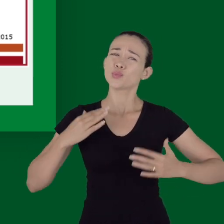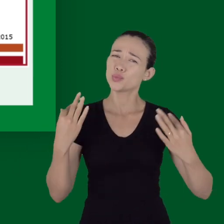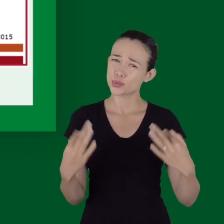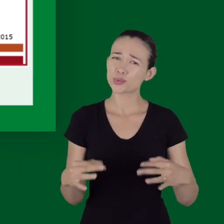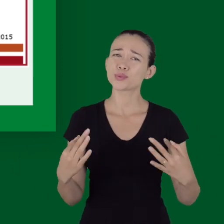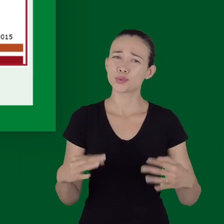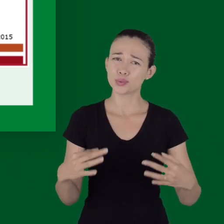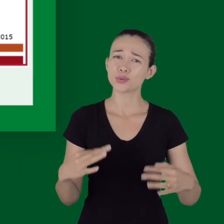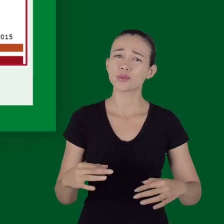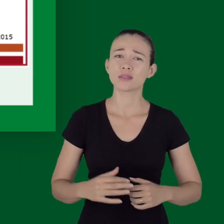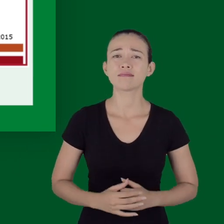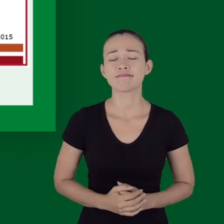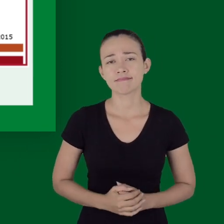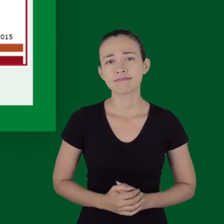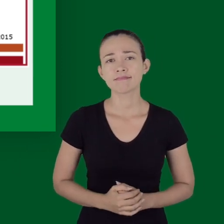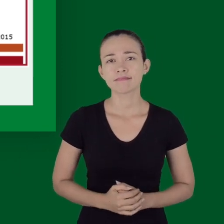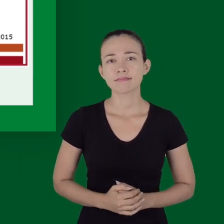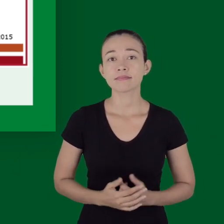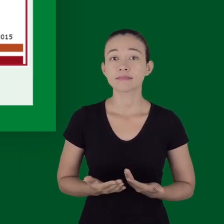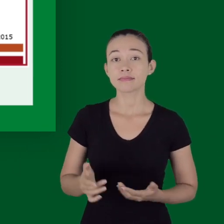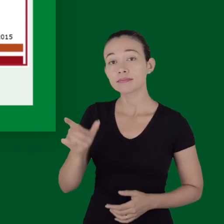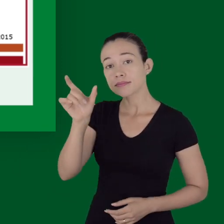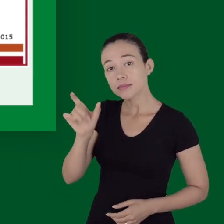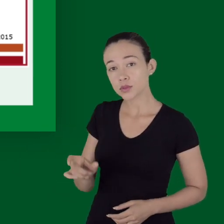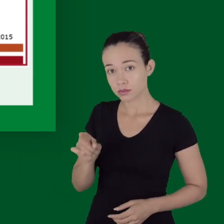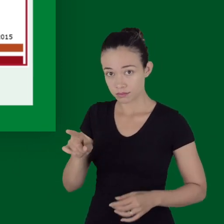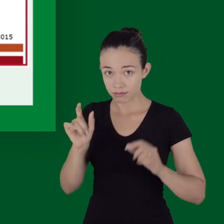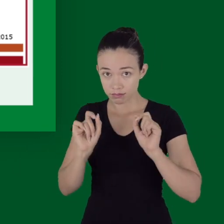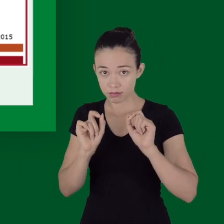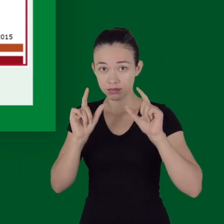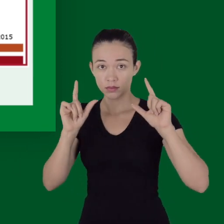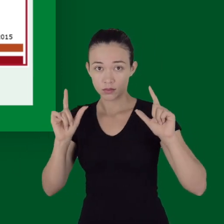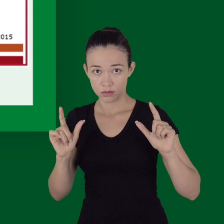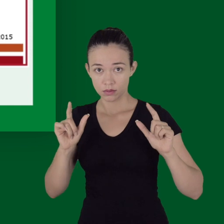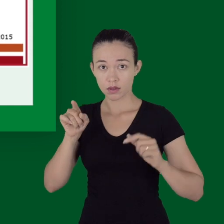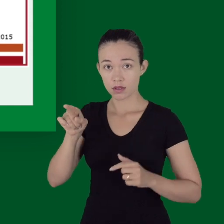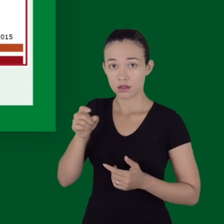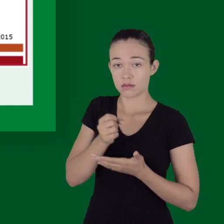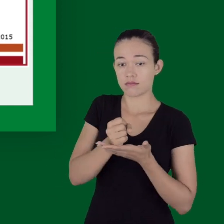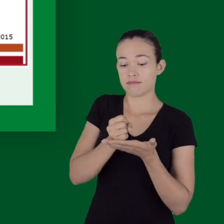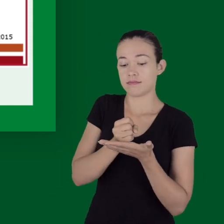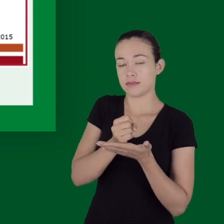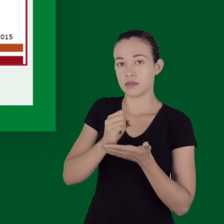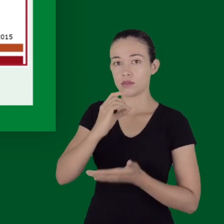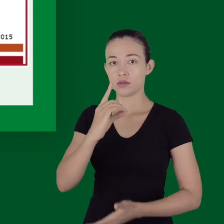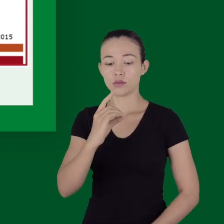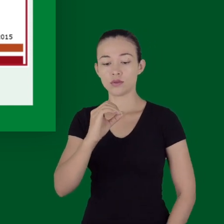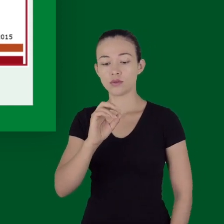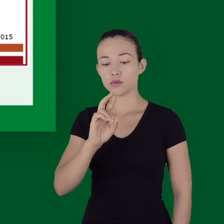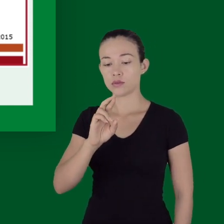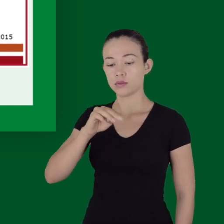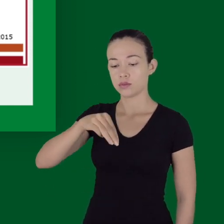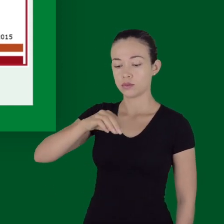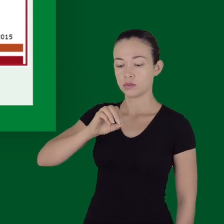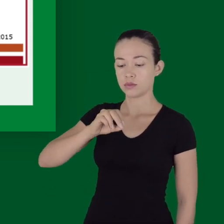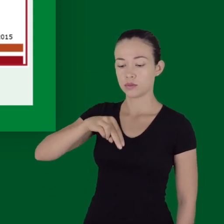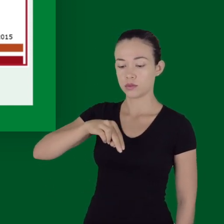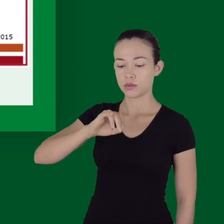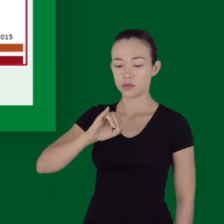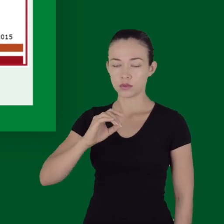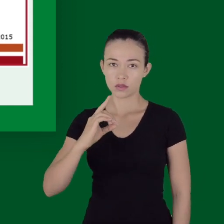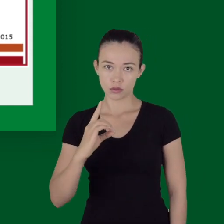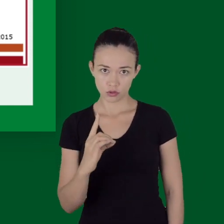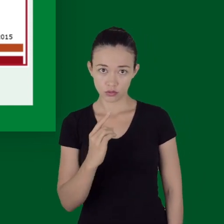Normalmente a gente faz em pacientes conscientes, né? A gente faz o Dormonide, que é de 1 mg por ml, faz de 1 a